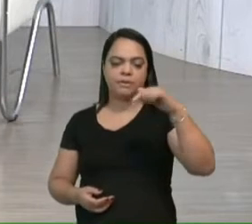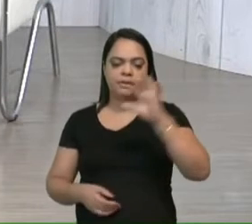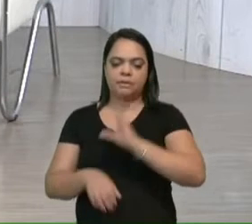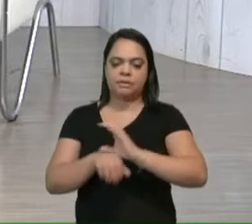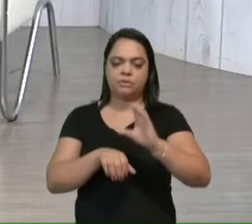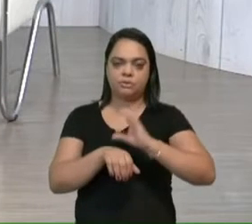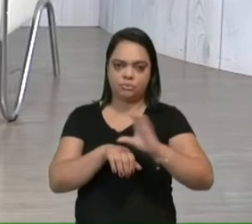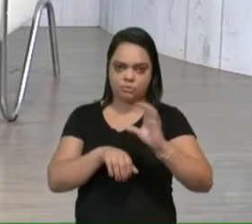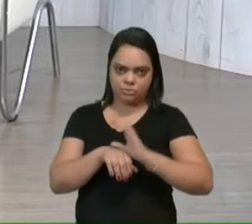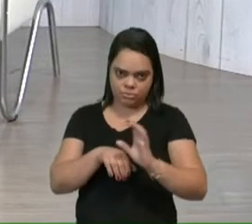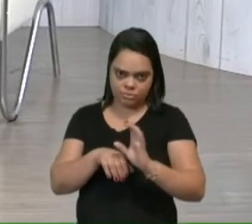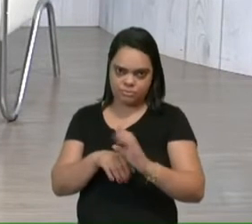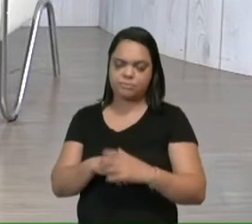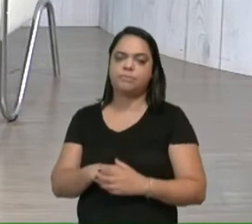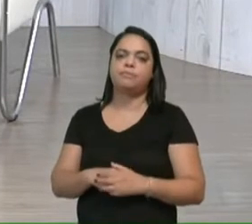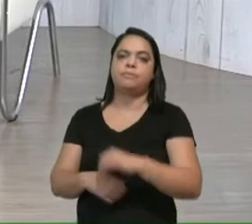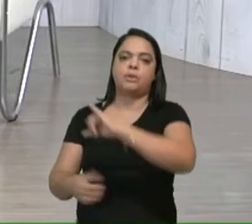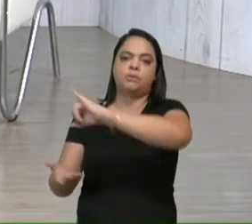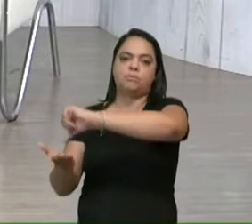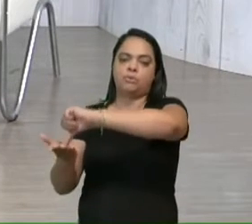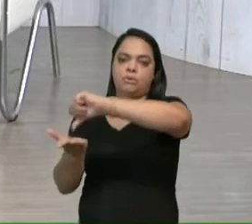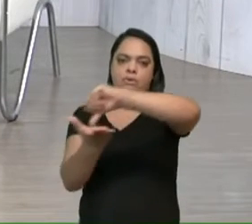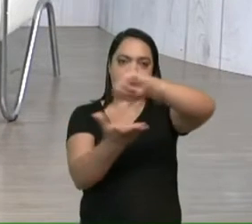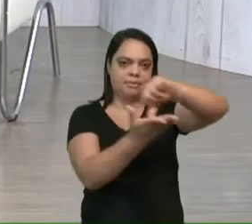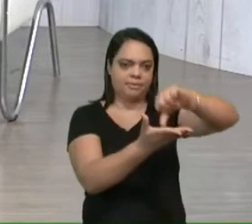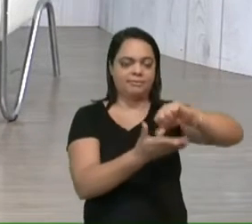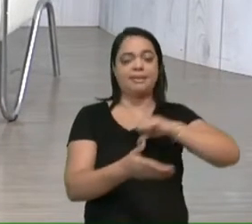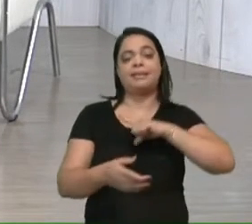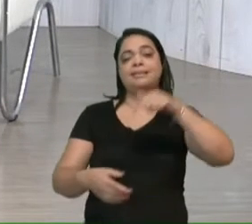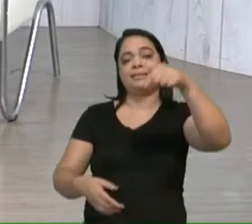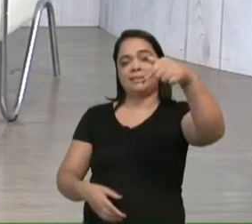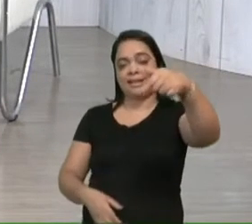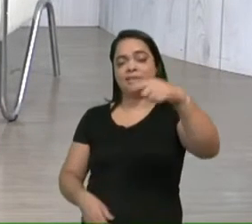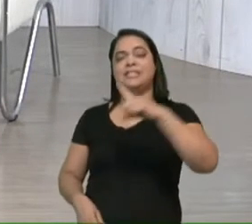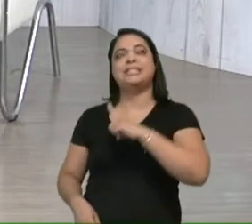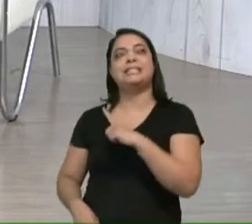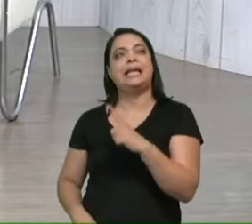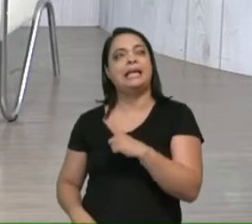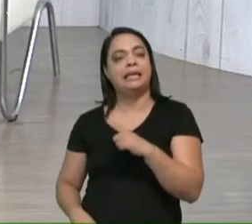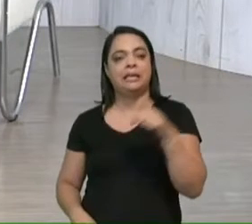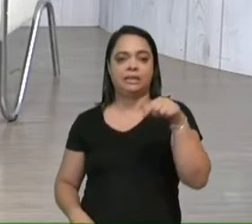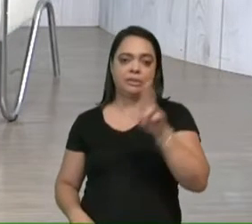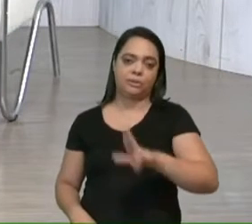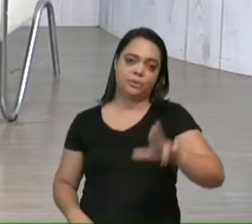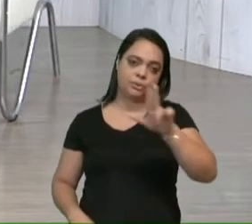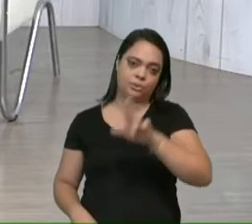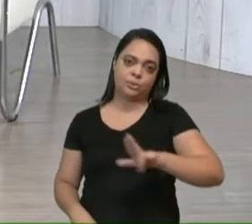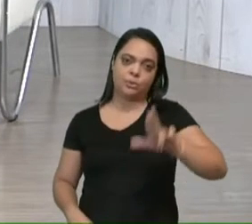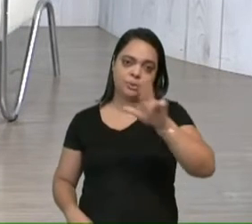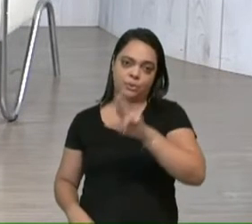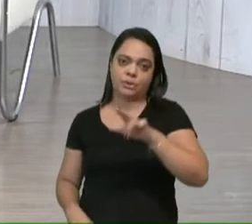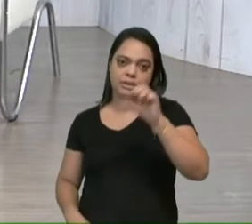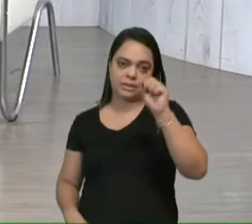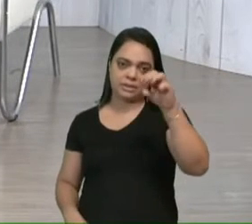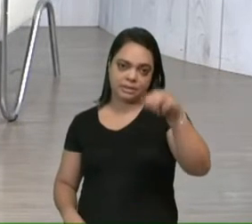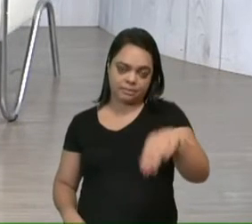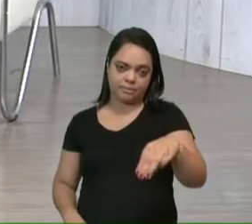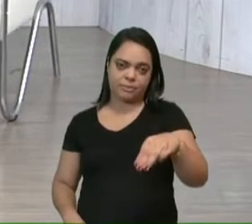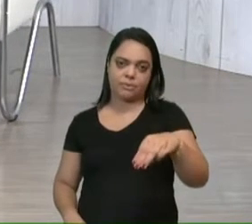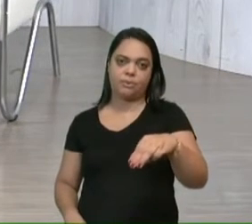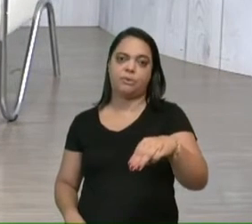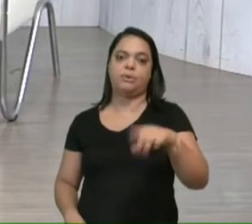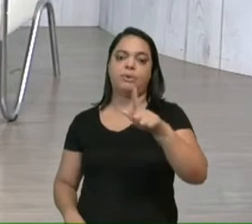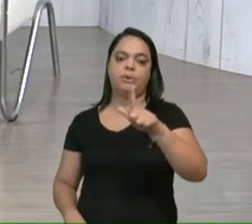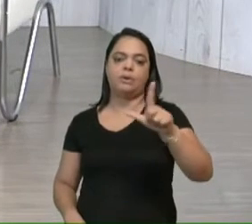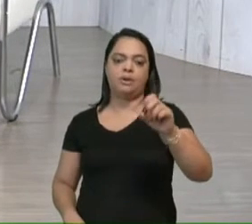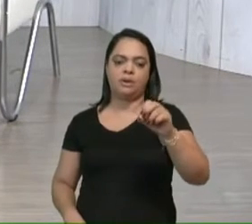cursos nos nossos Camp que nós temos sete Camp né Nós temos aqui em Uberlândia Santa Mônica o